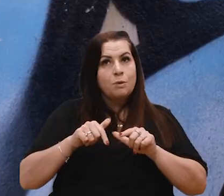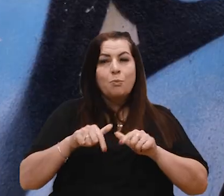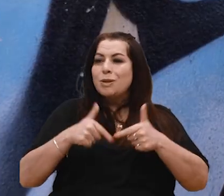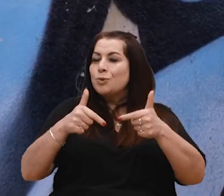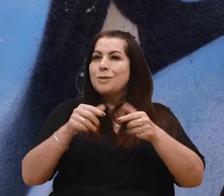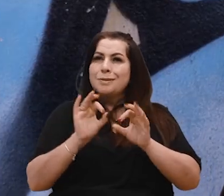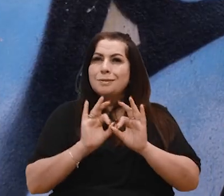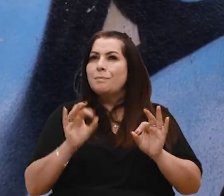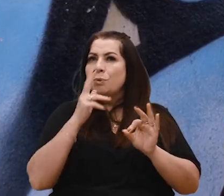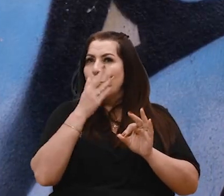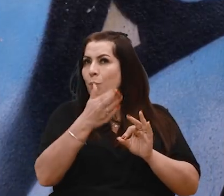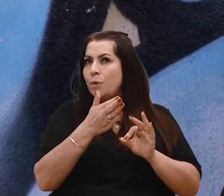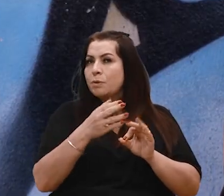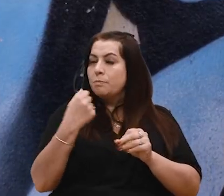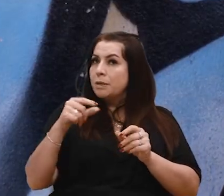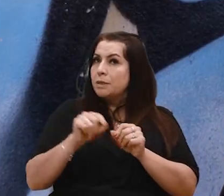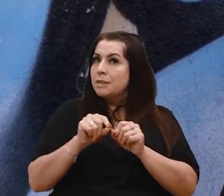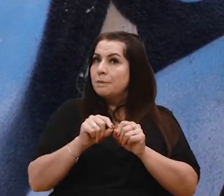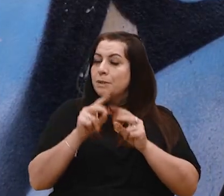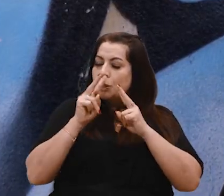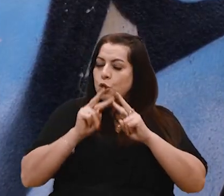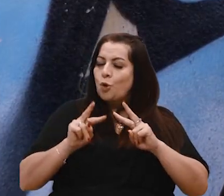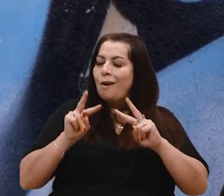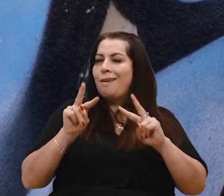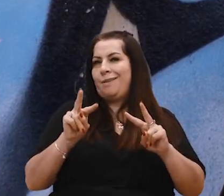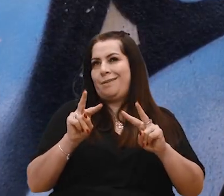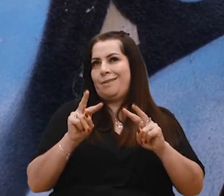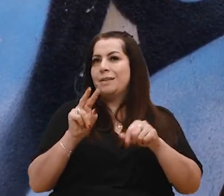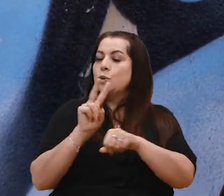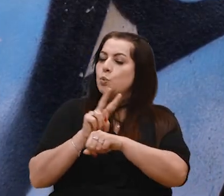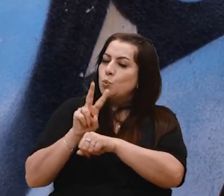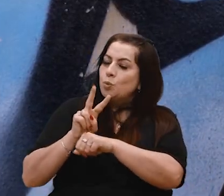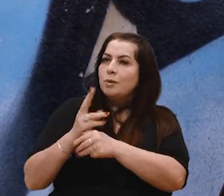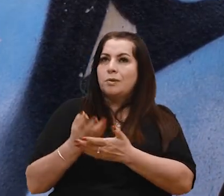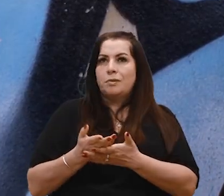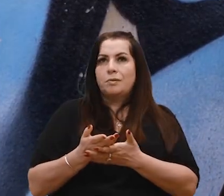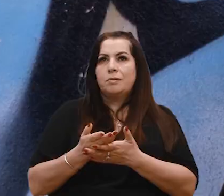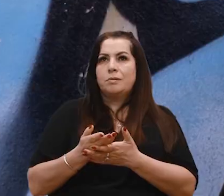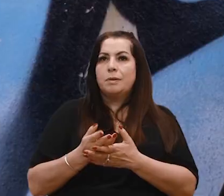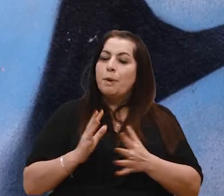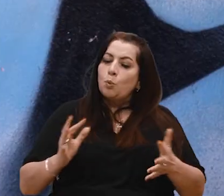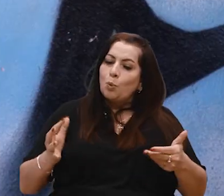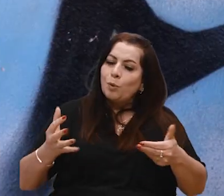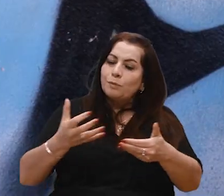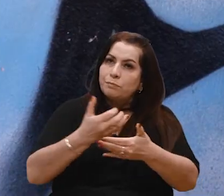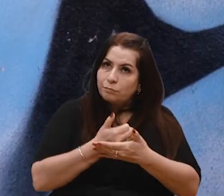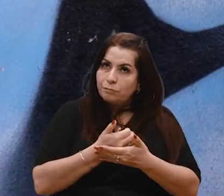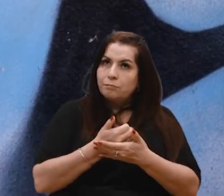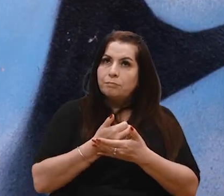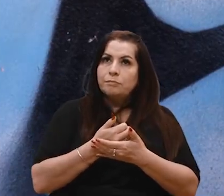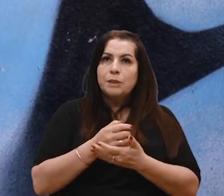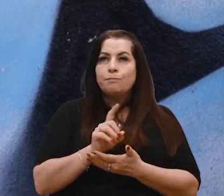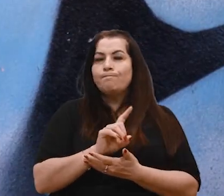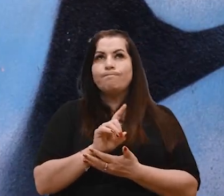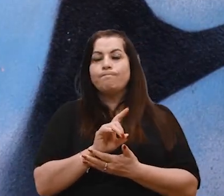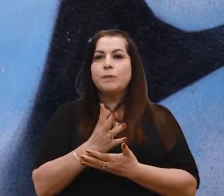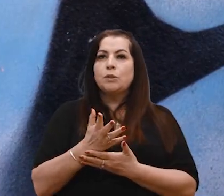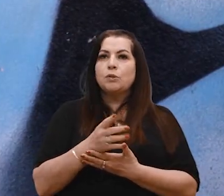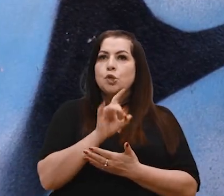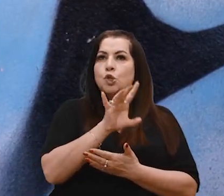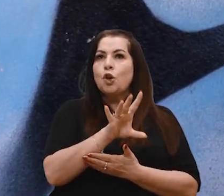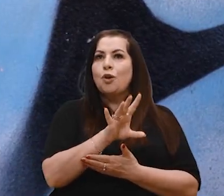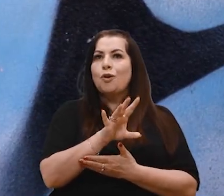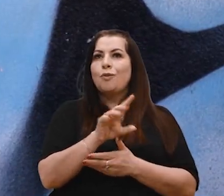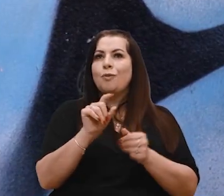também precisa de ações simples como essa, que só precisam desse olhar e desse cuidado para que o acolhimento ele